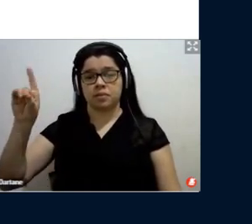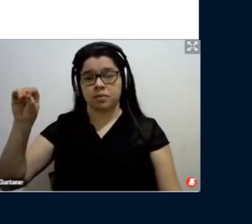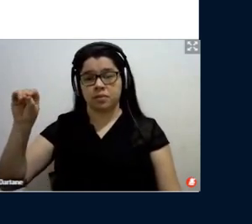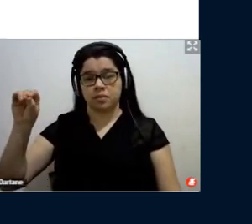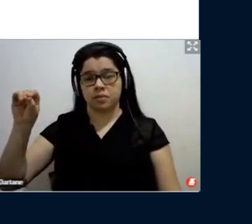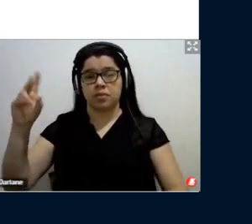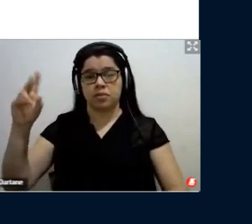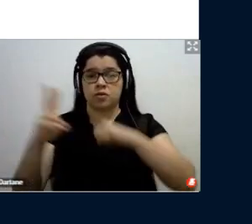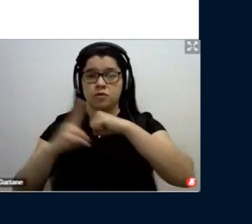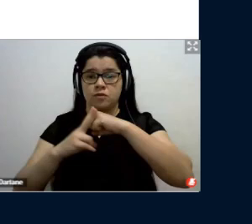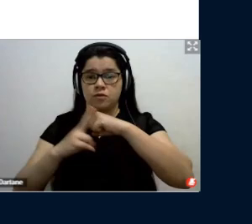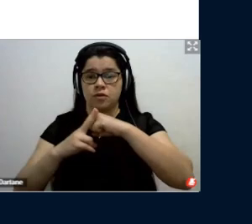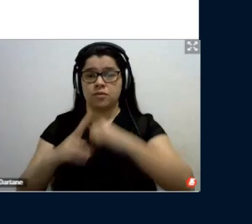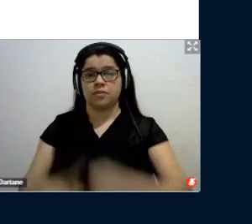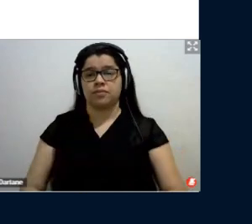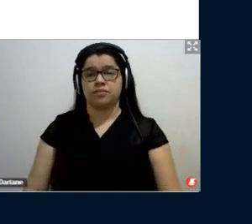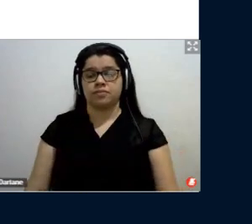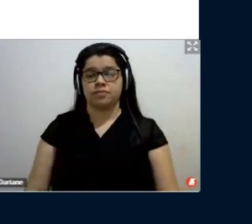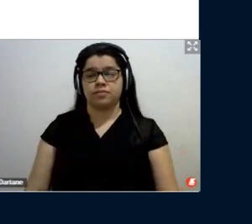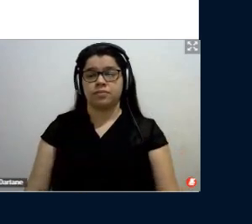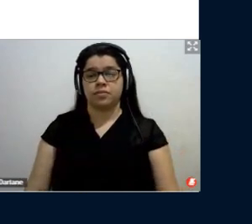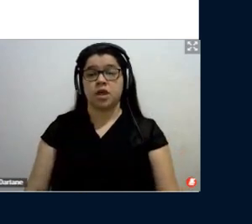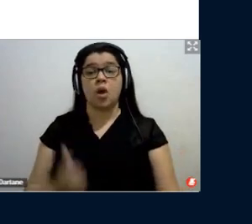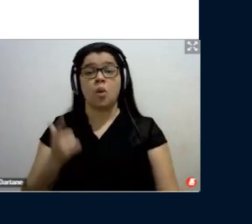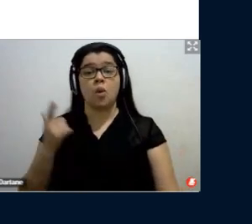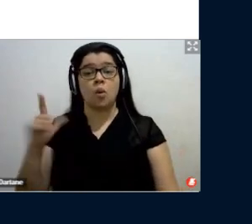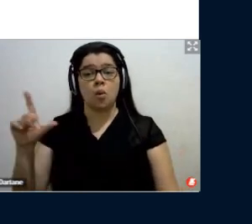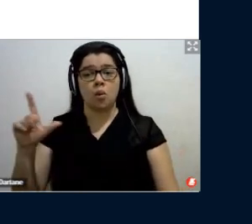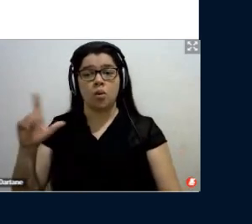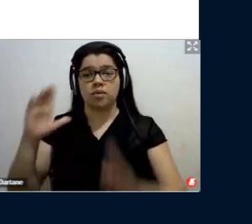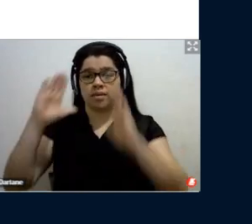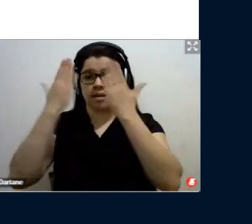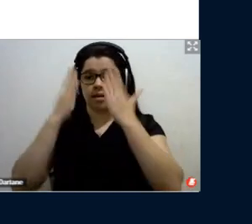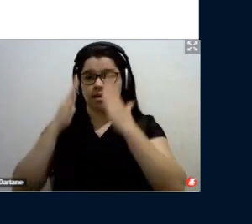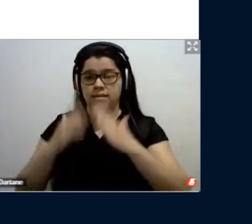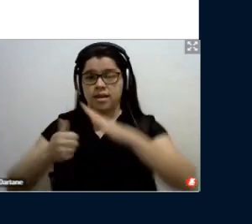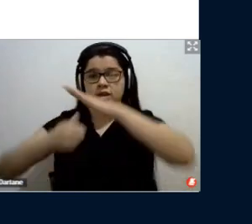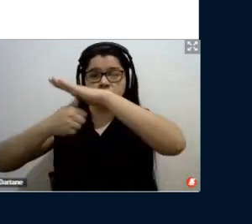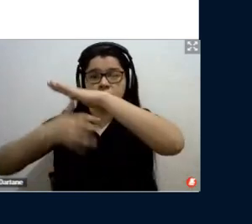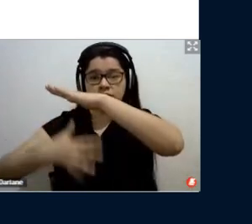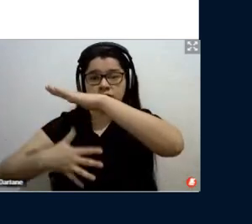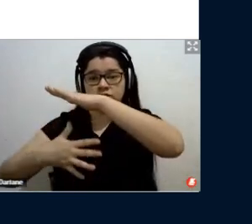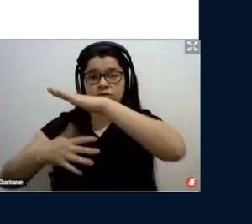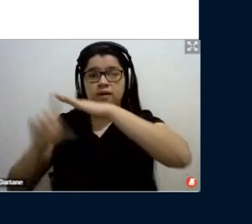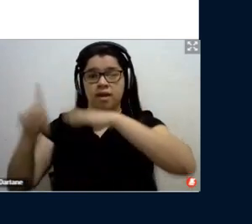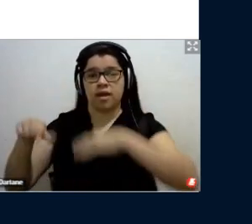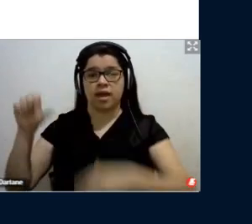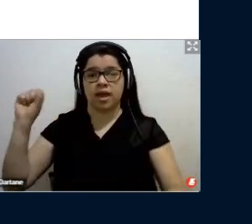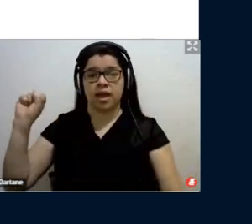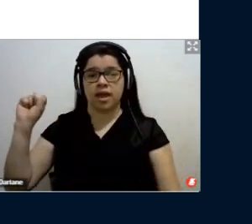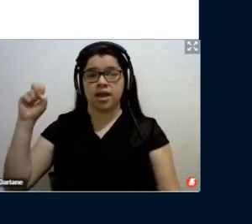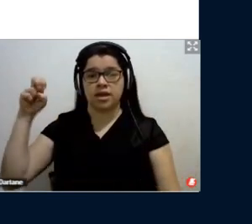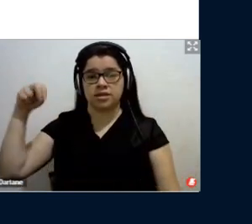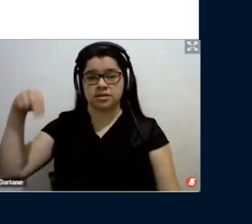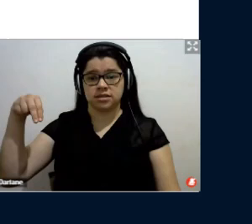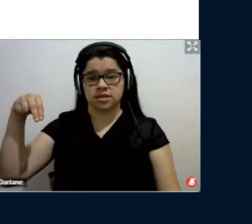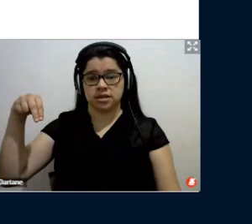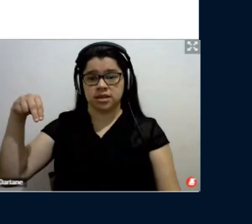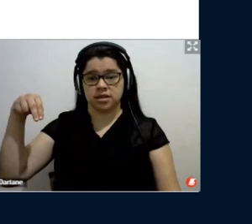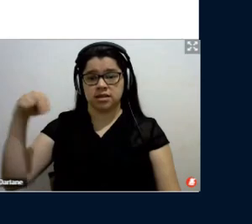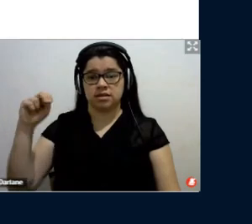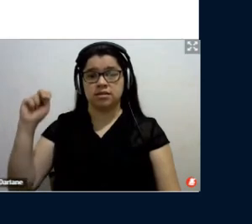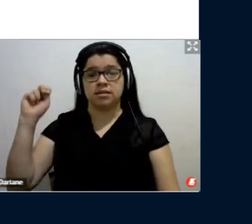gerativa, formal, que ela traz o SN, N, SV e